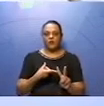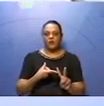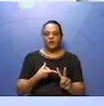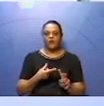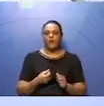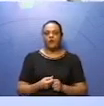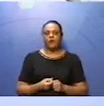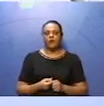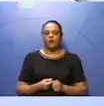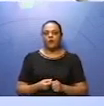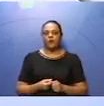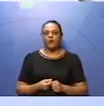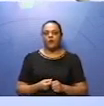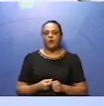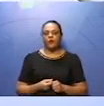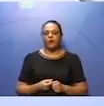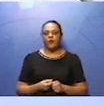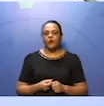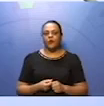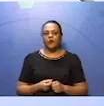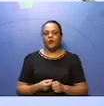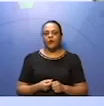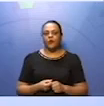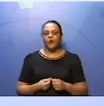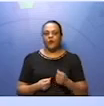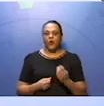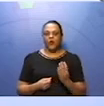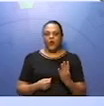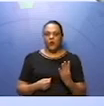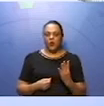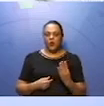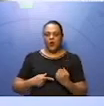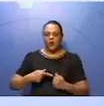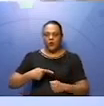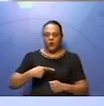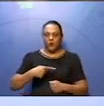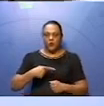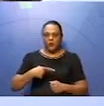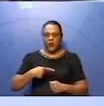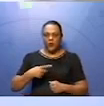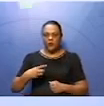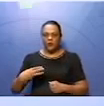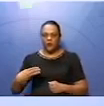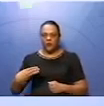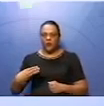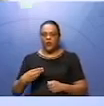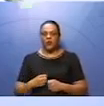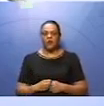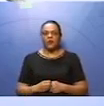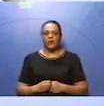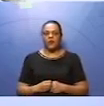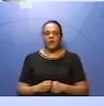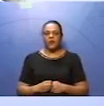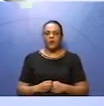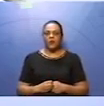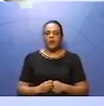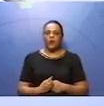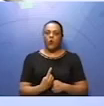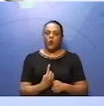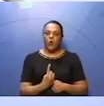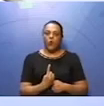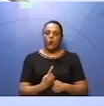daqui. E faço a conta de menos entre o 4 e o 3 que está aqui em cima. 4 menos 3 dá